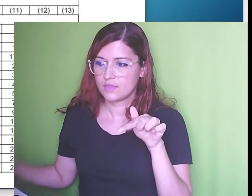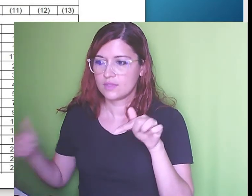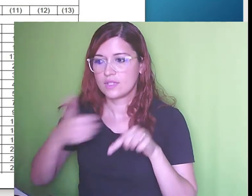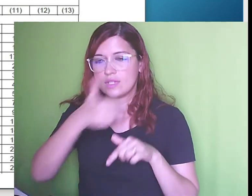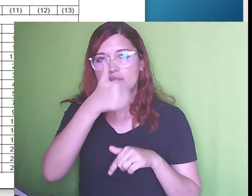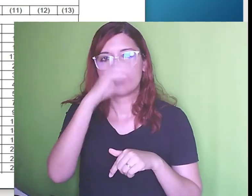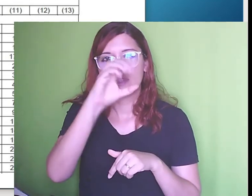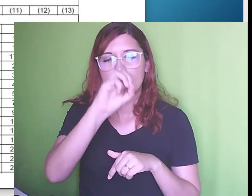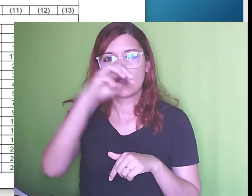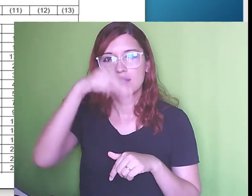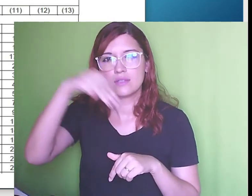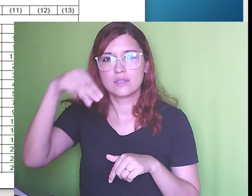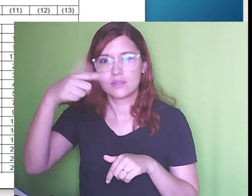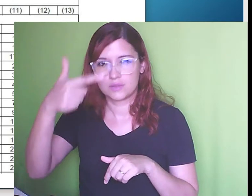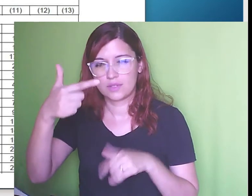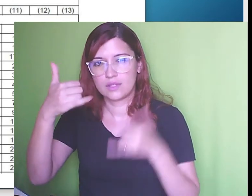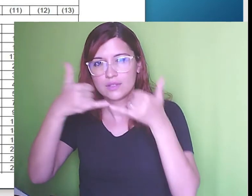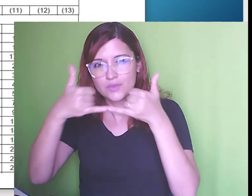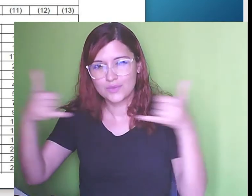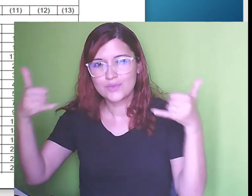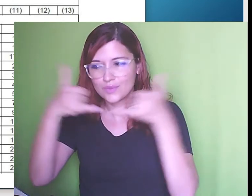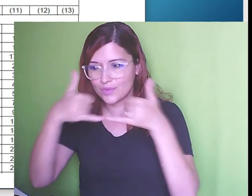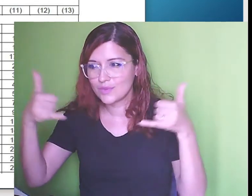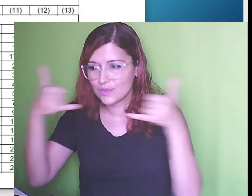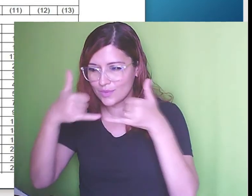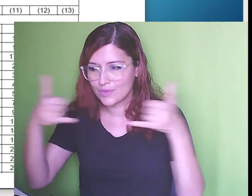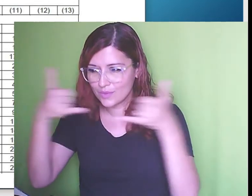milímetros quadrados. E